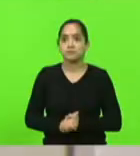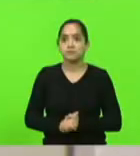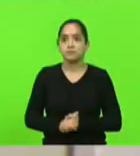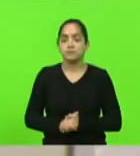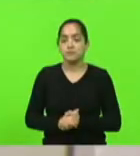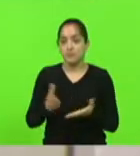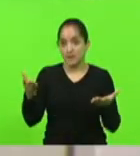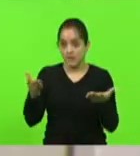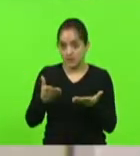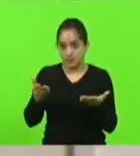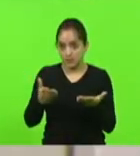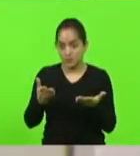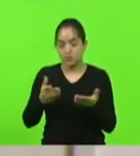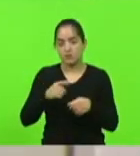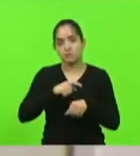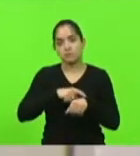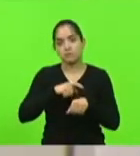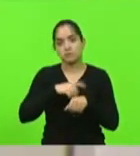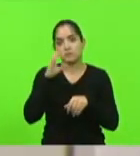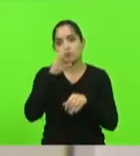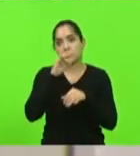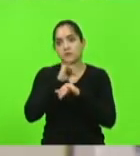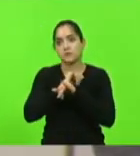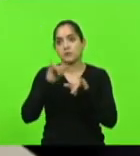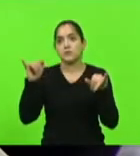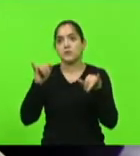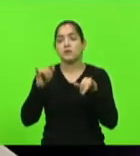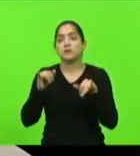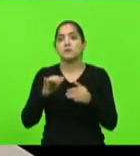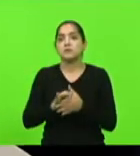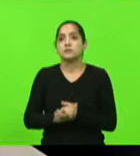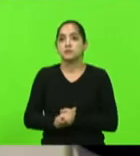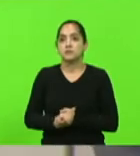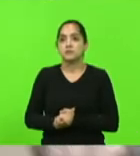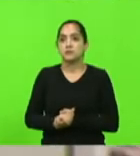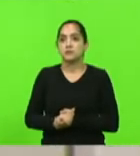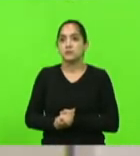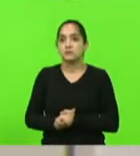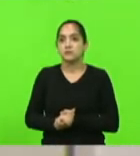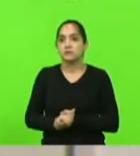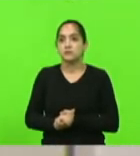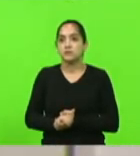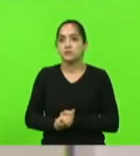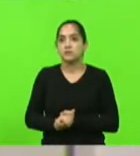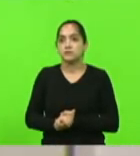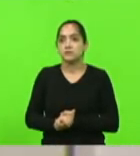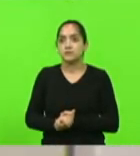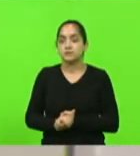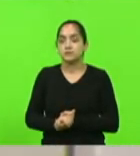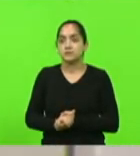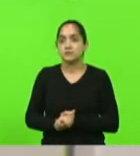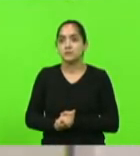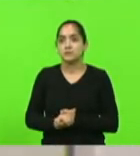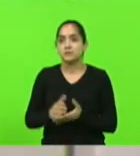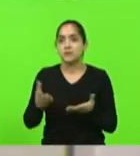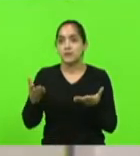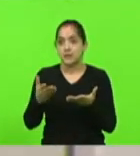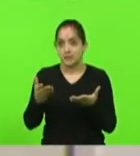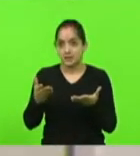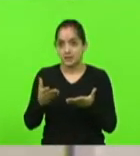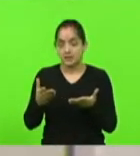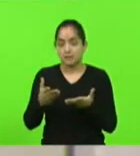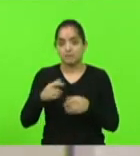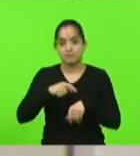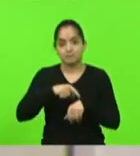Entraremos agora em breves comunicações. O primeiro... Não, a Cléo me fala aqui que, dado o adiantar da